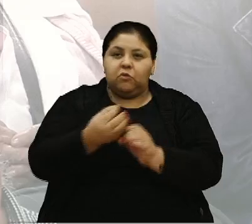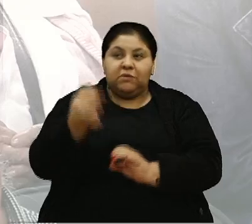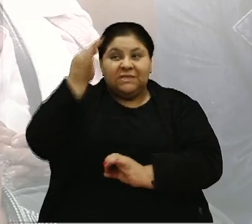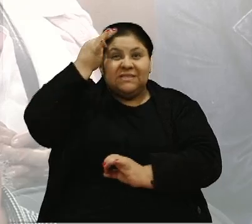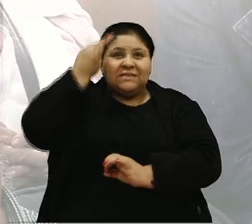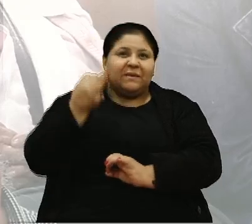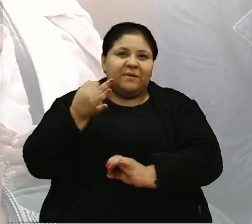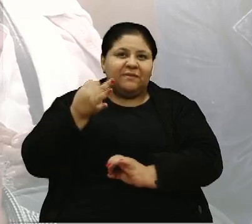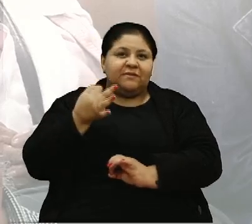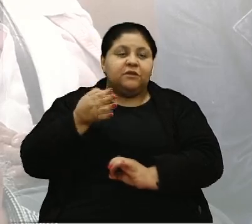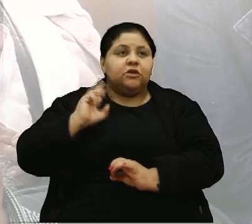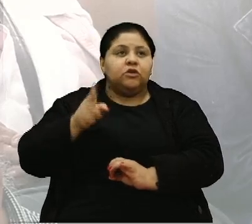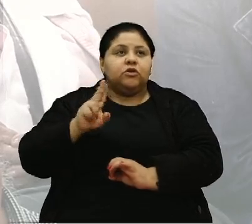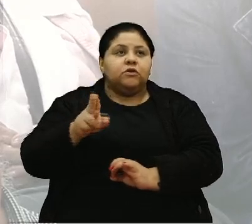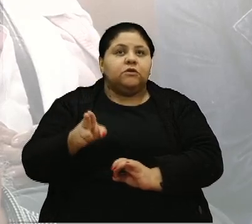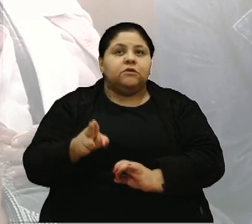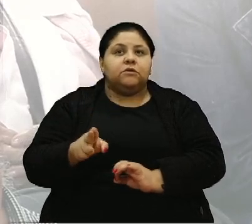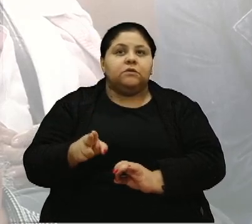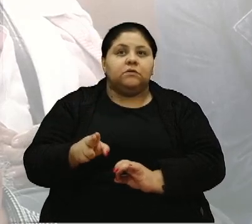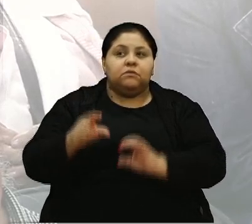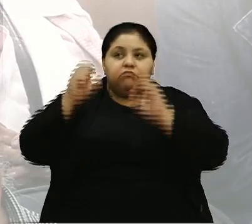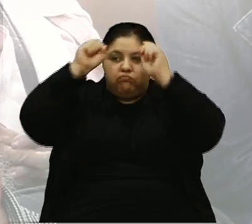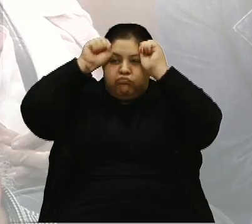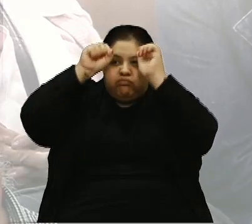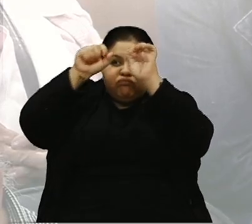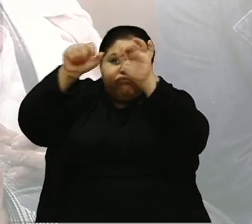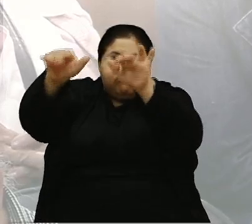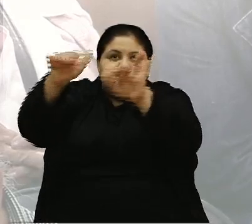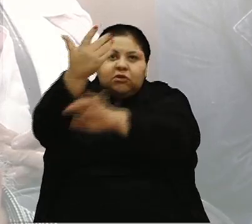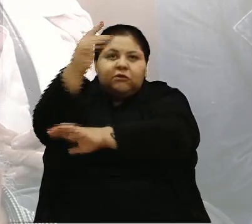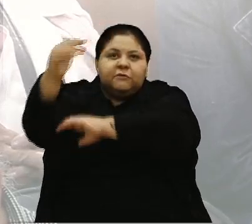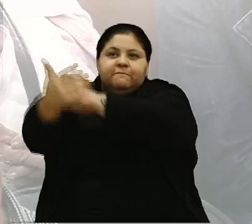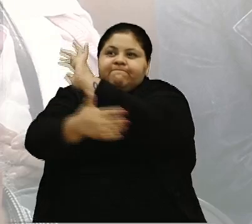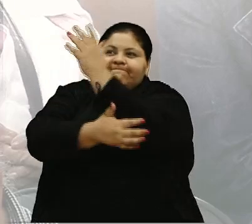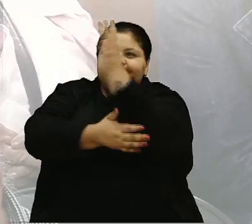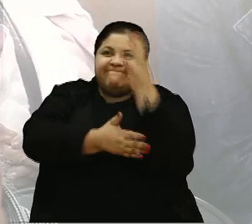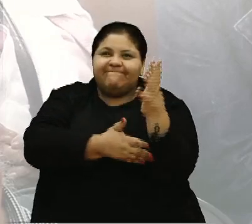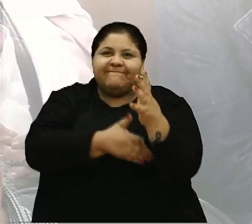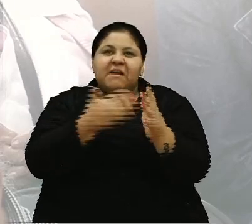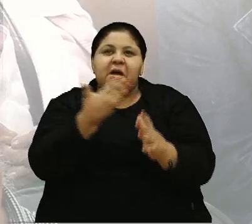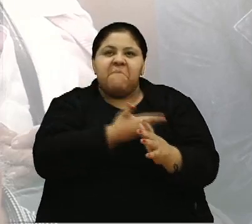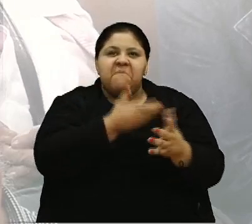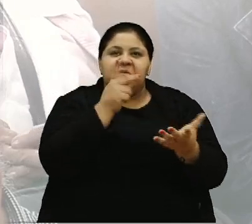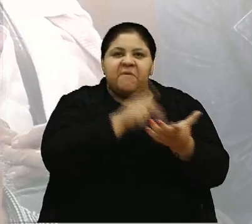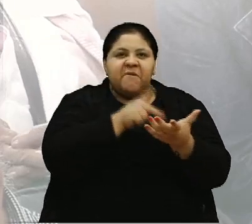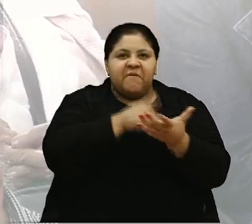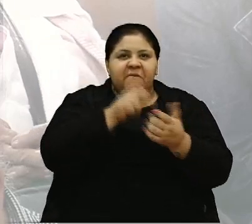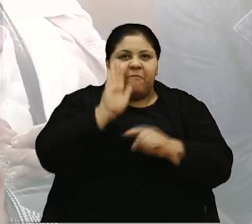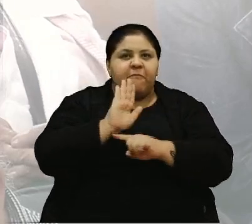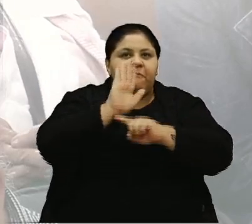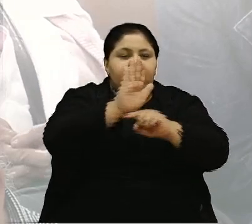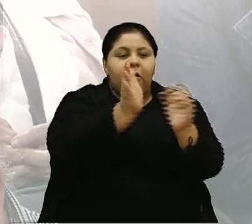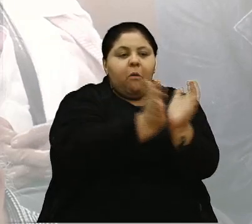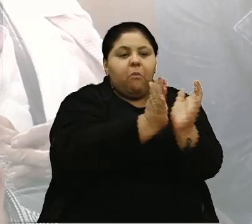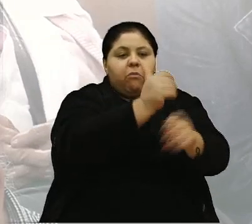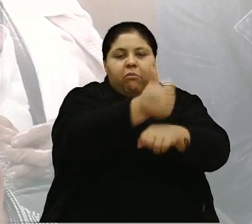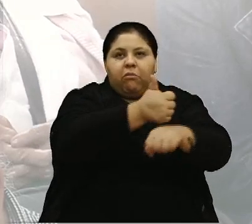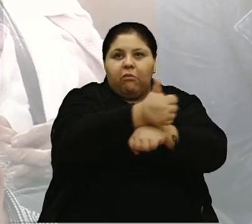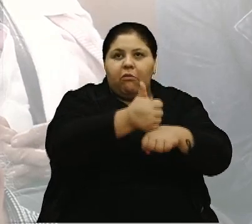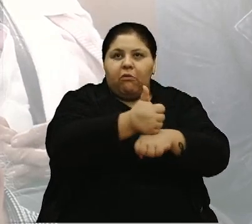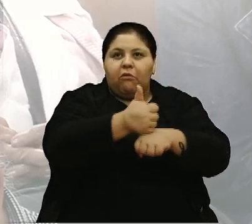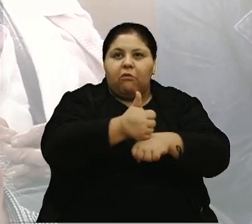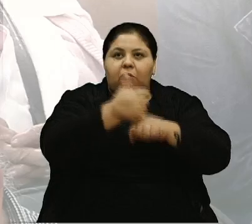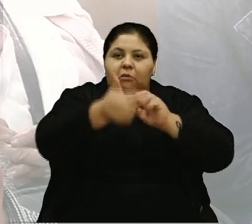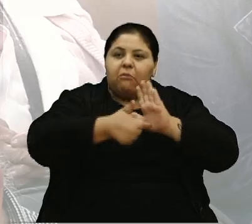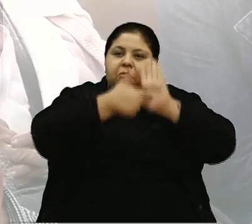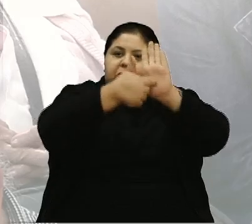sabedoria, sempre soube levar o seu conhecimento ao campo. Amigo muito sincero, sempre ajudou os colegas de profissão, transmitindo a eles